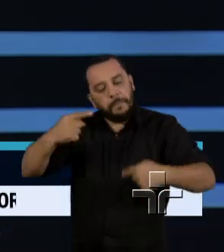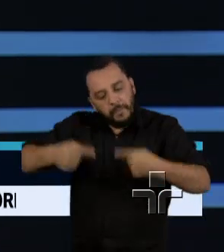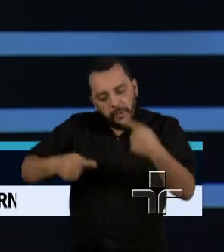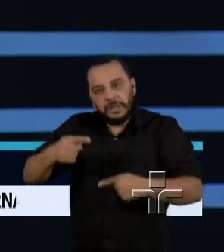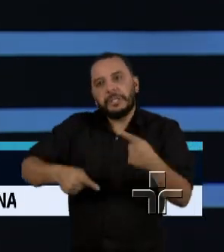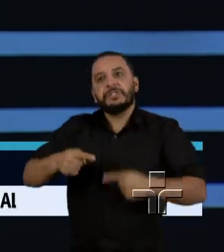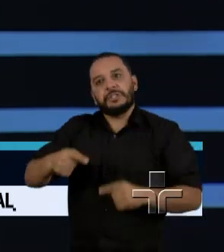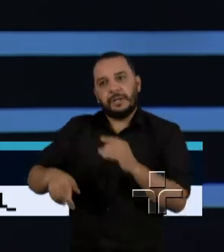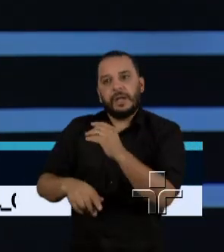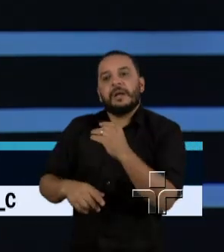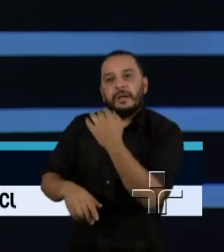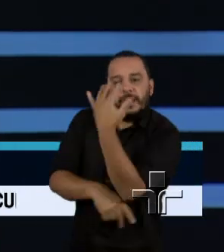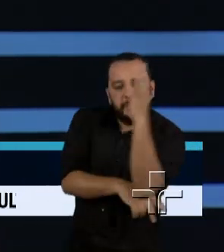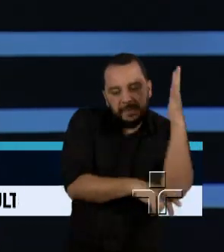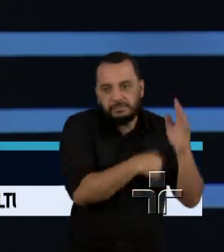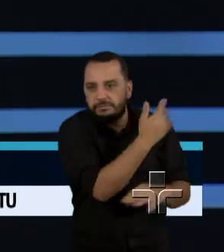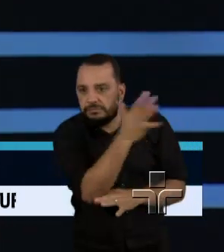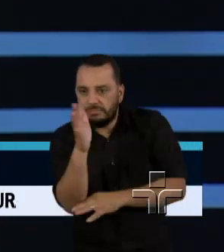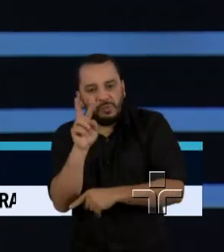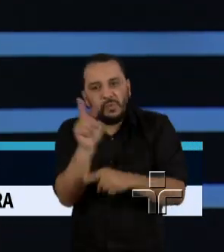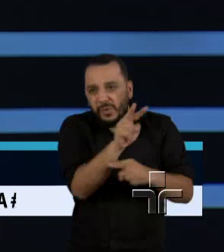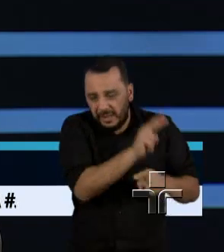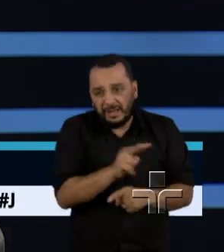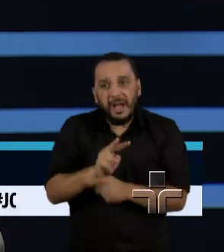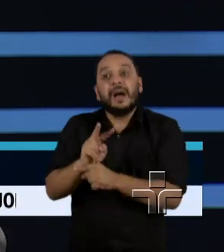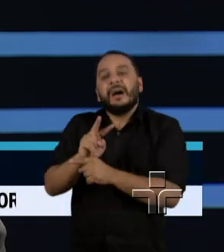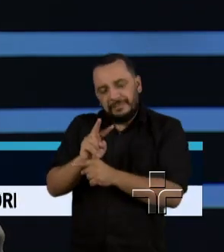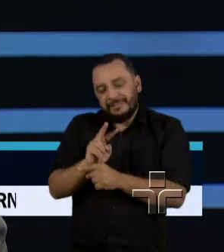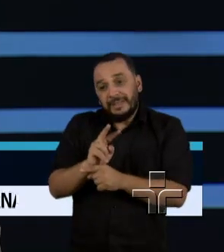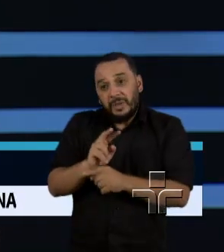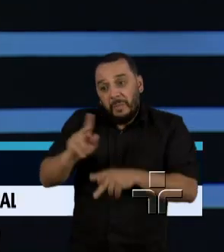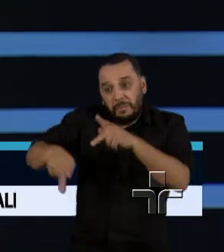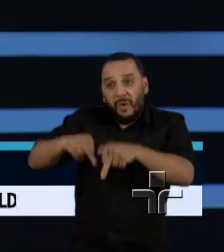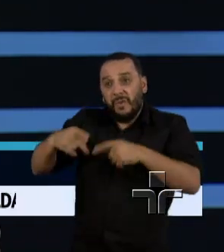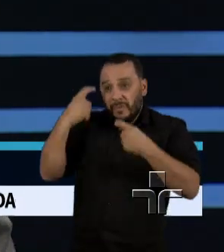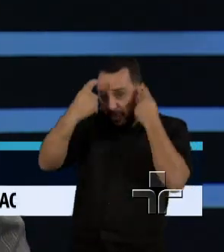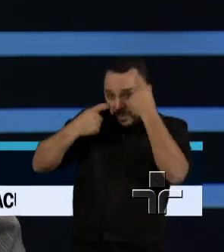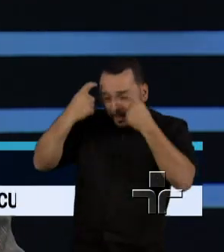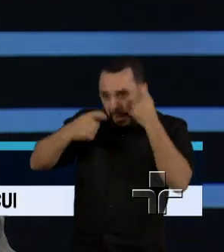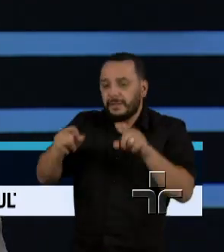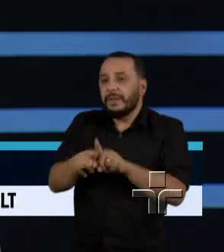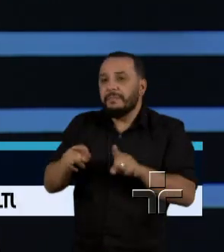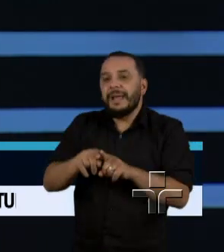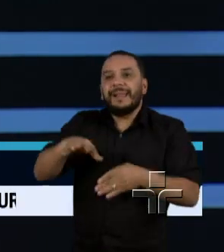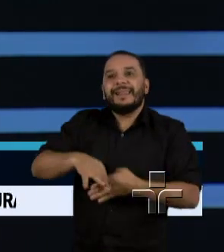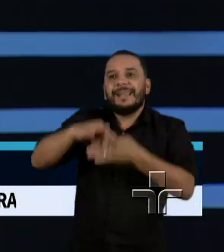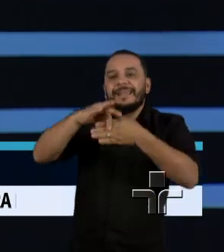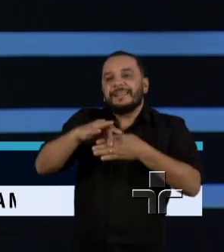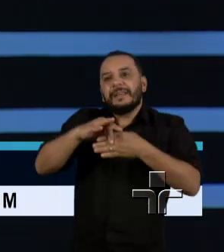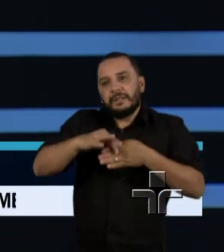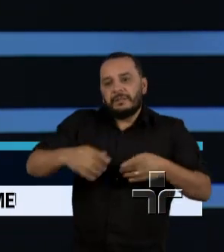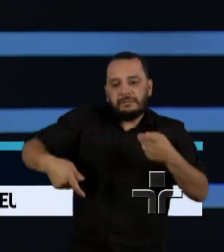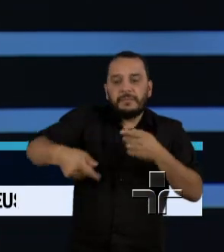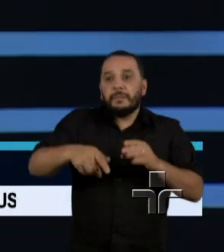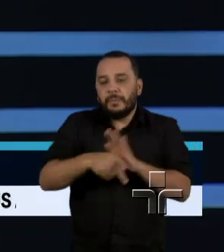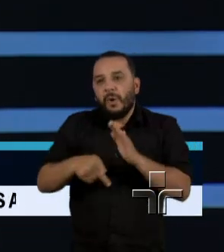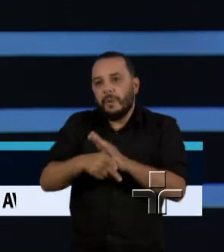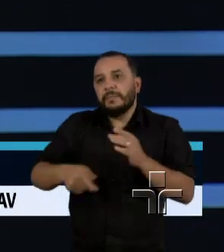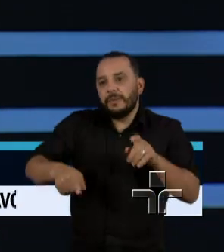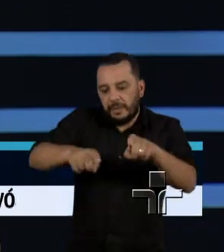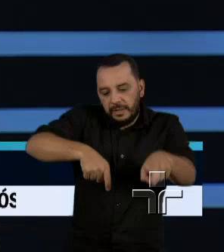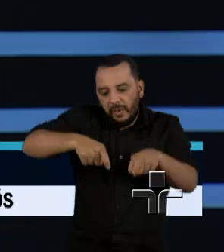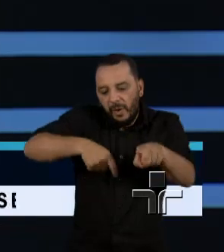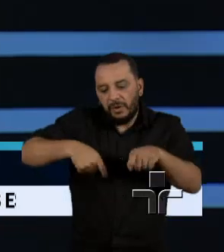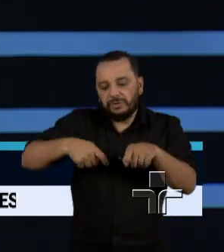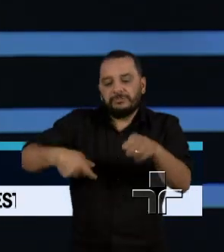preocupa muito. Preocupa, inclusive, os líderes do agronegócio, que já estão falando. Por quê? Porque ele cria problemas